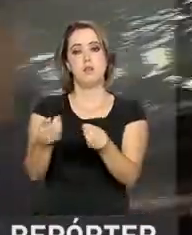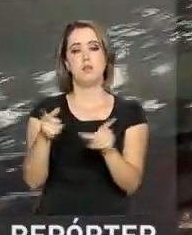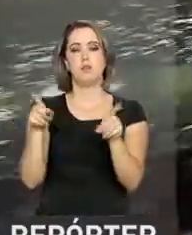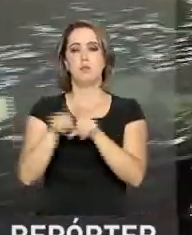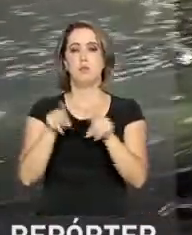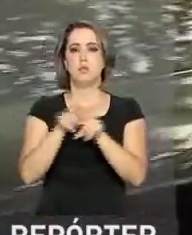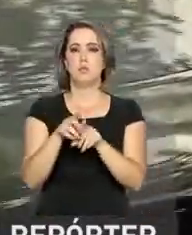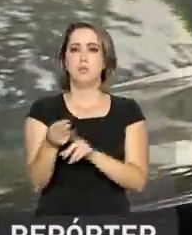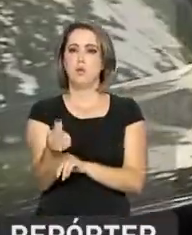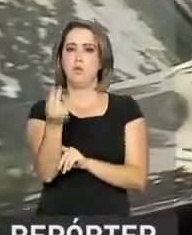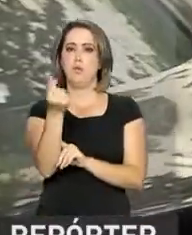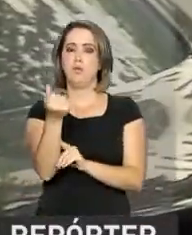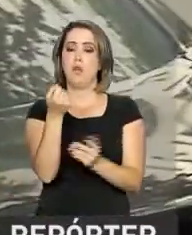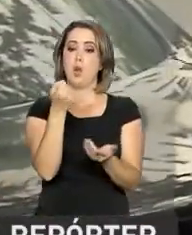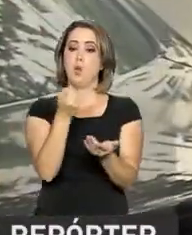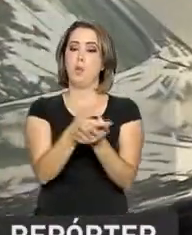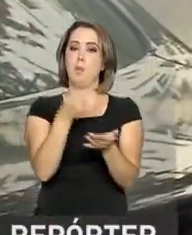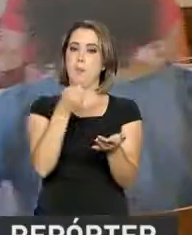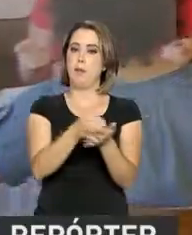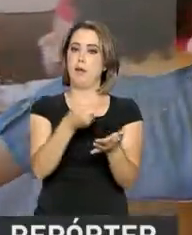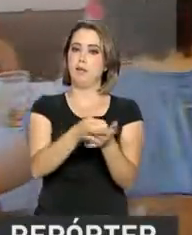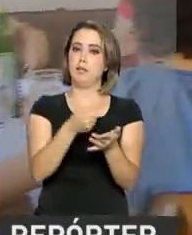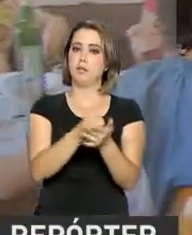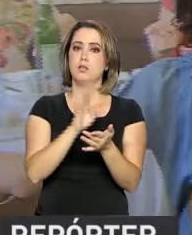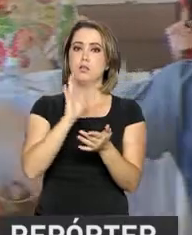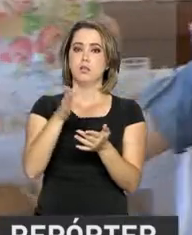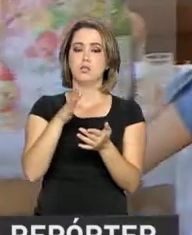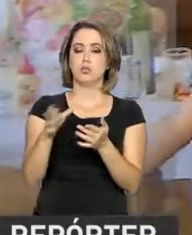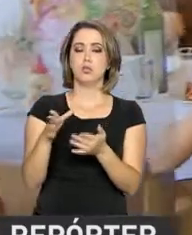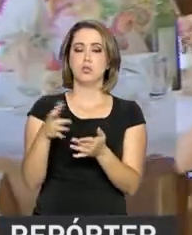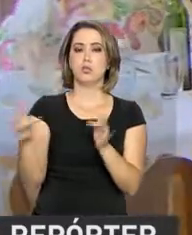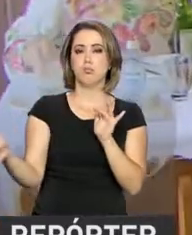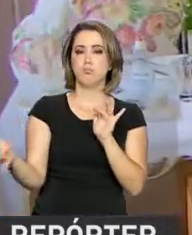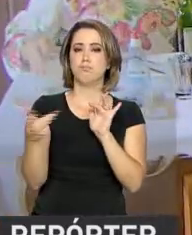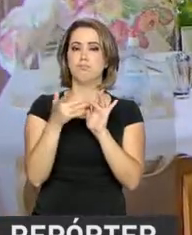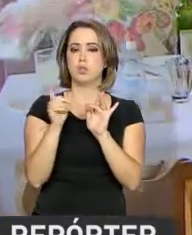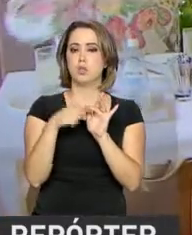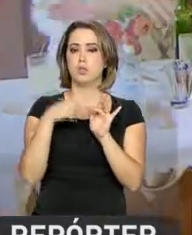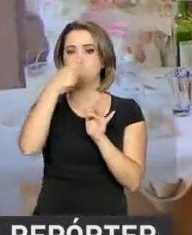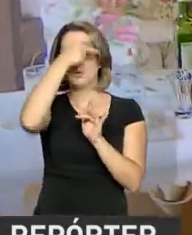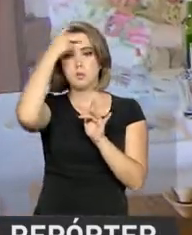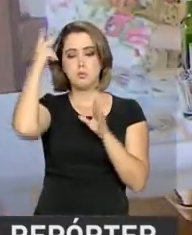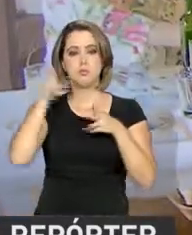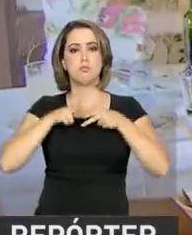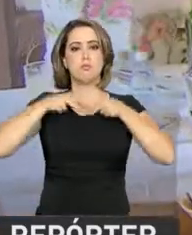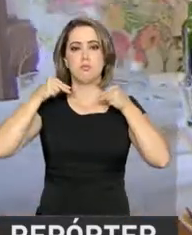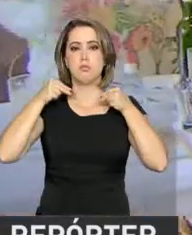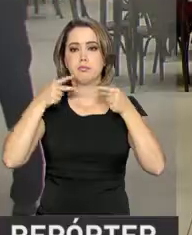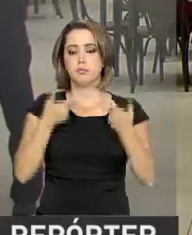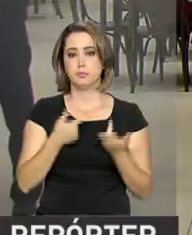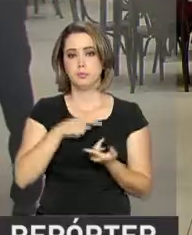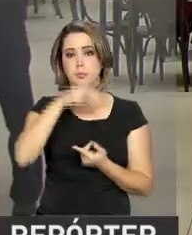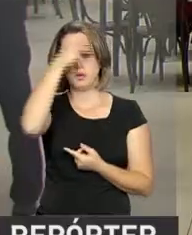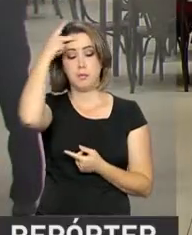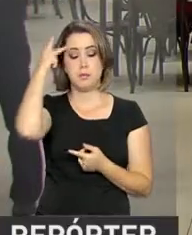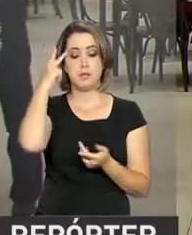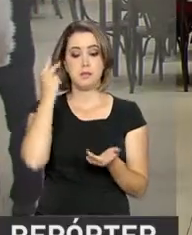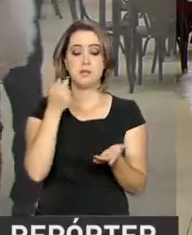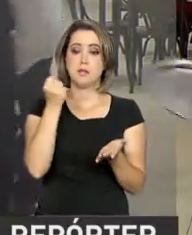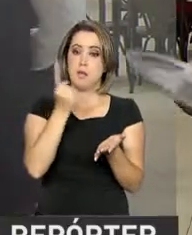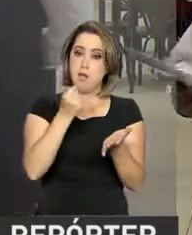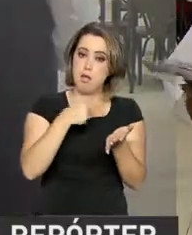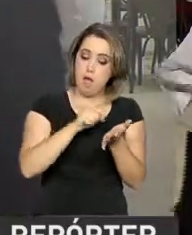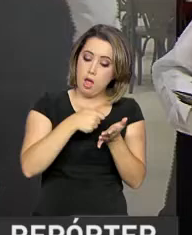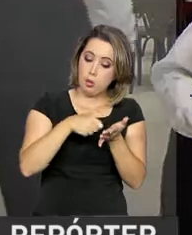cobrado pela empresa que já é destinado aos garçons os empregadores devem anotar na carteira de trabalho e também no